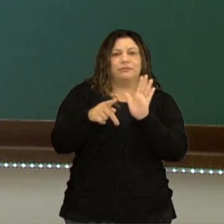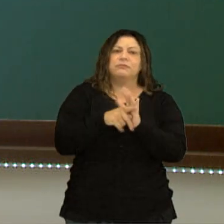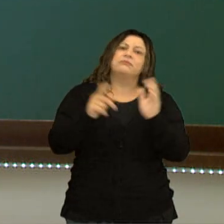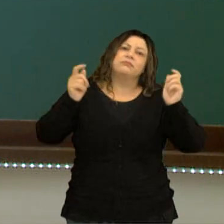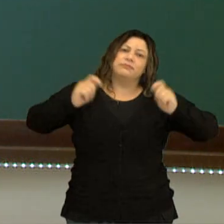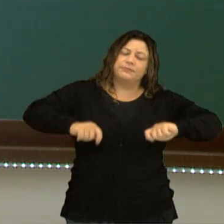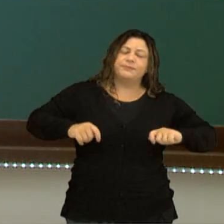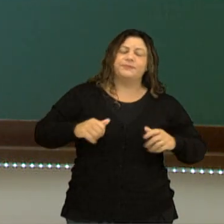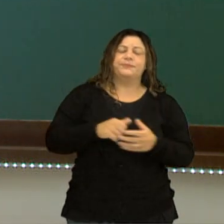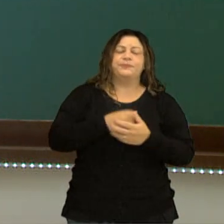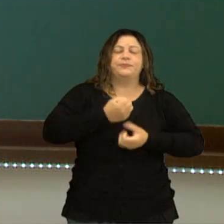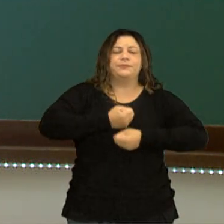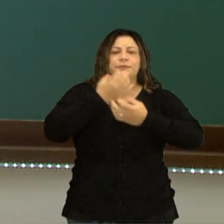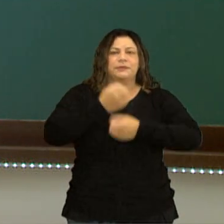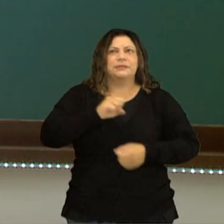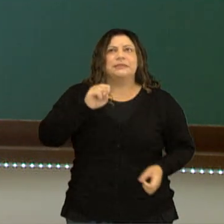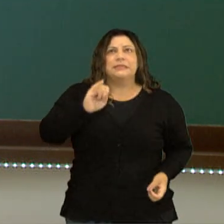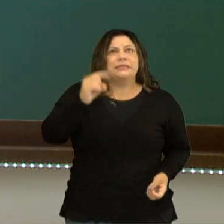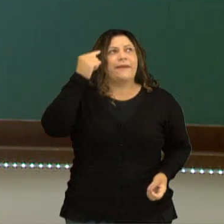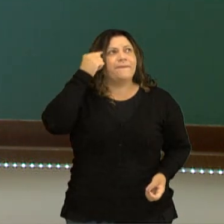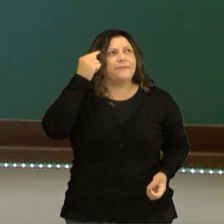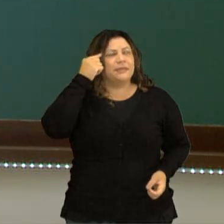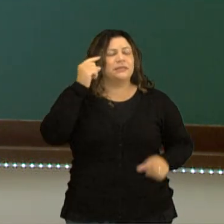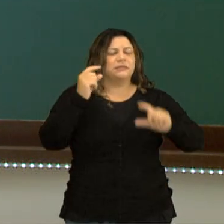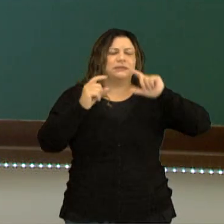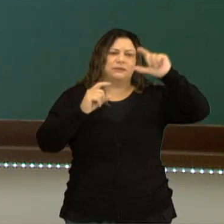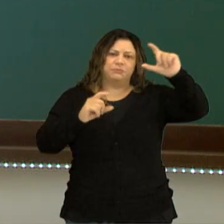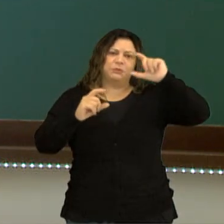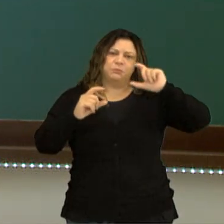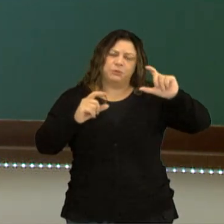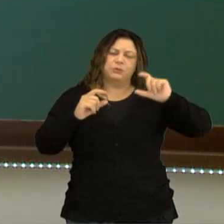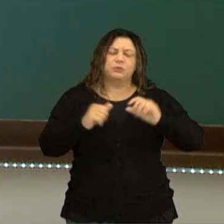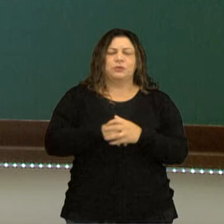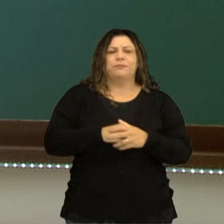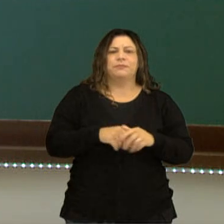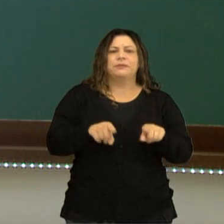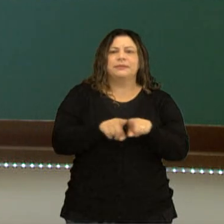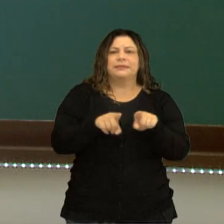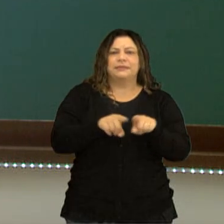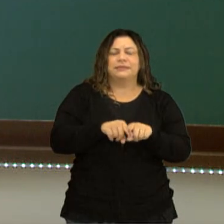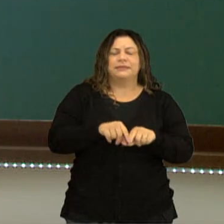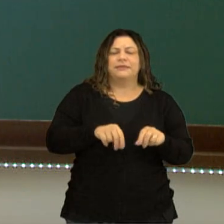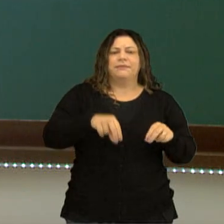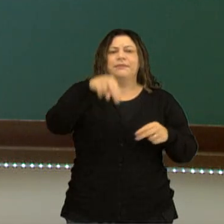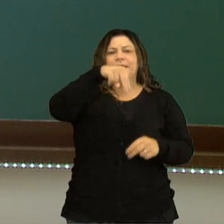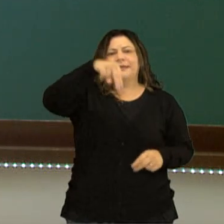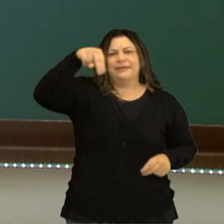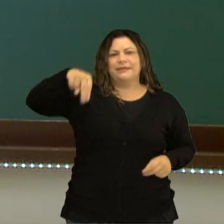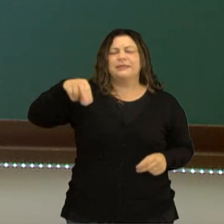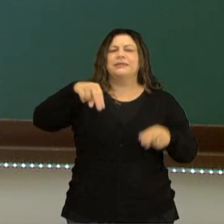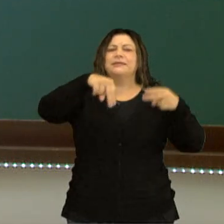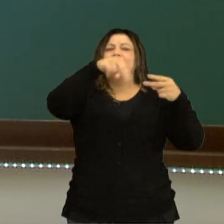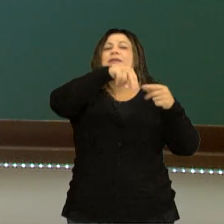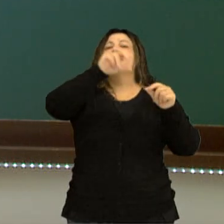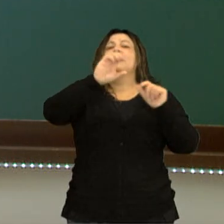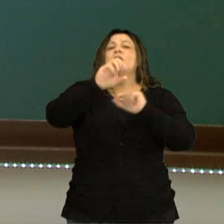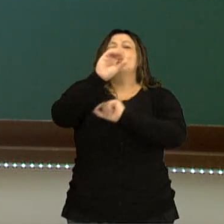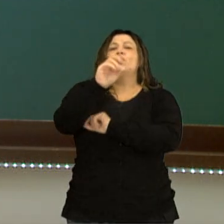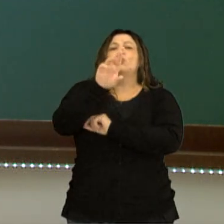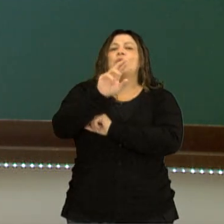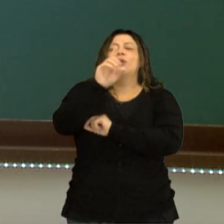poema. Ainda mais se pensarmos em soneto, em cordel, em que há todo um jogo de sílabas